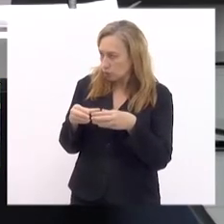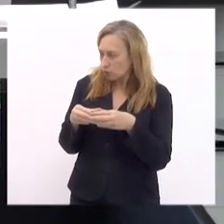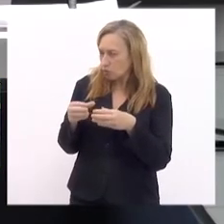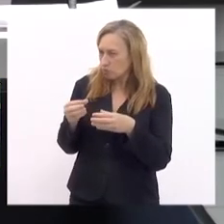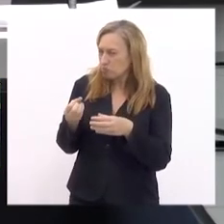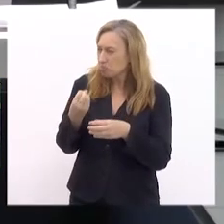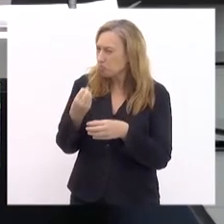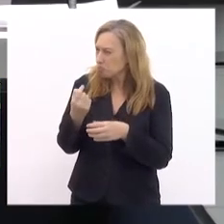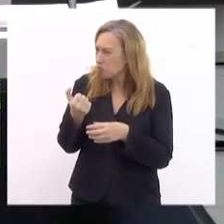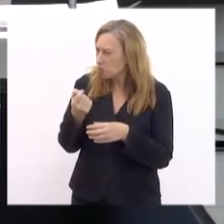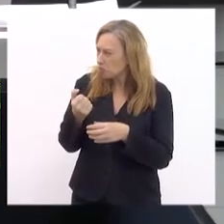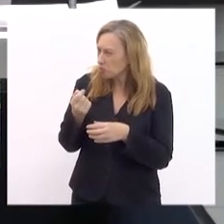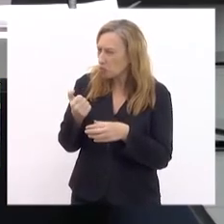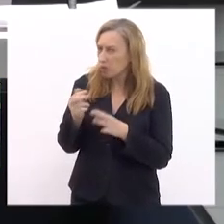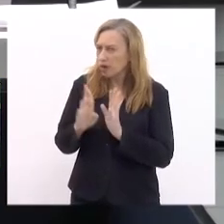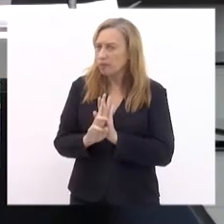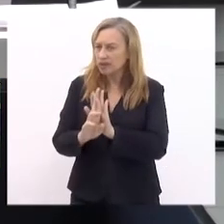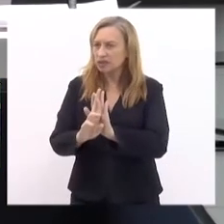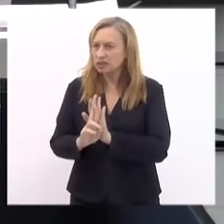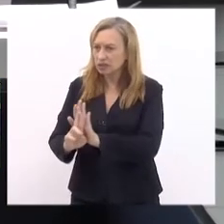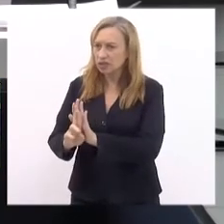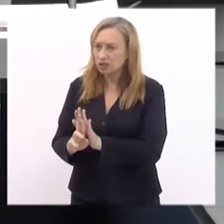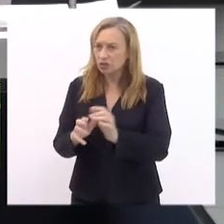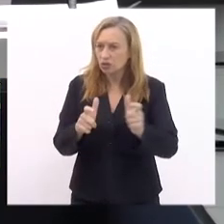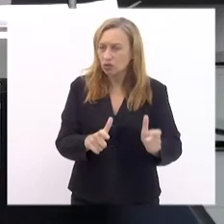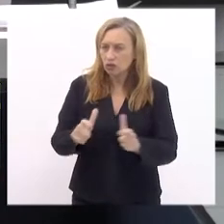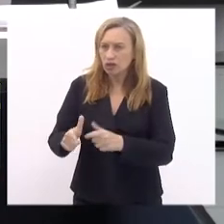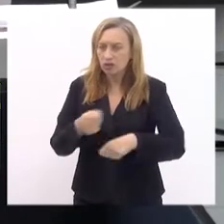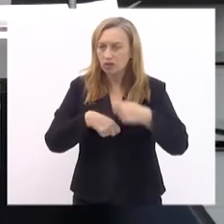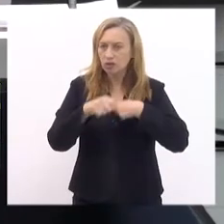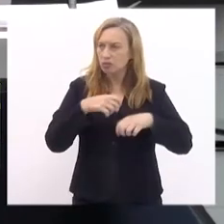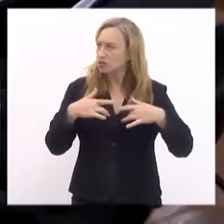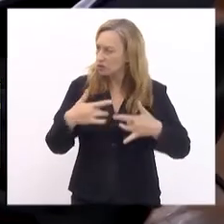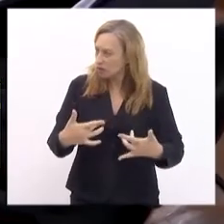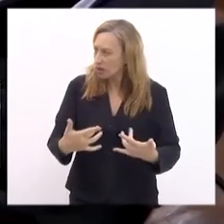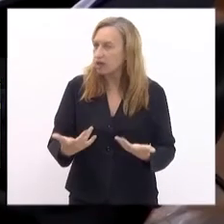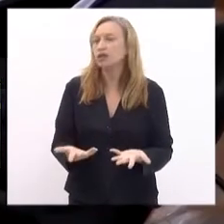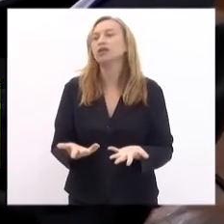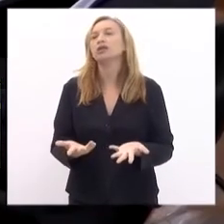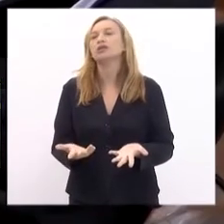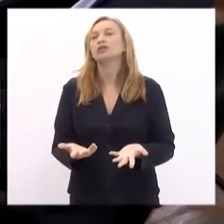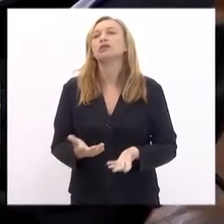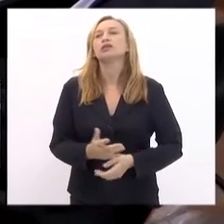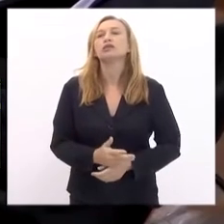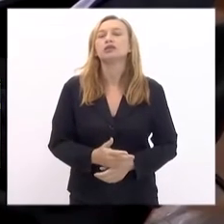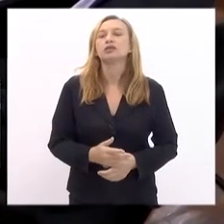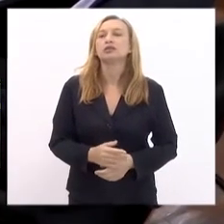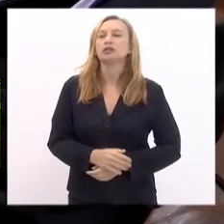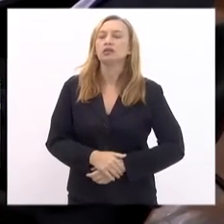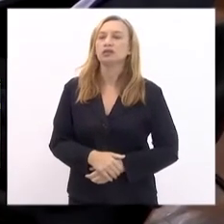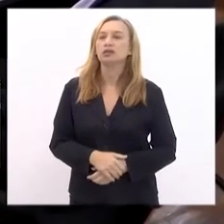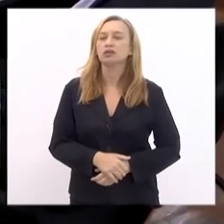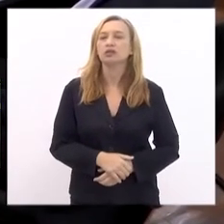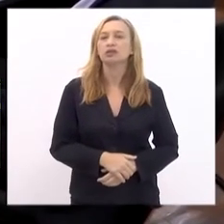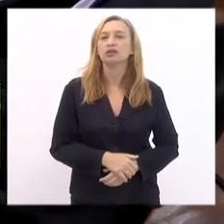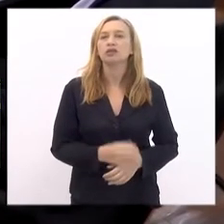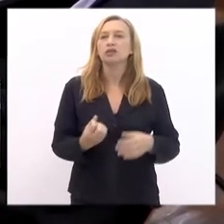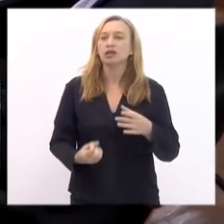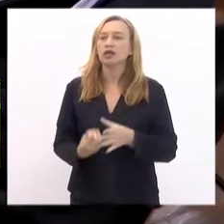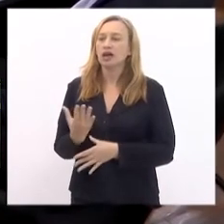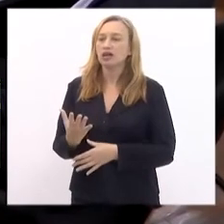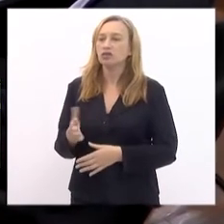grupo representando os empreendimentos econômicos solidários e um pequeno grupo representando os empreendimentos econômicos feitos, realizados nos